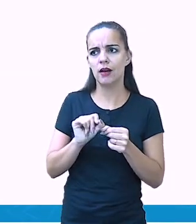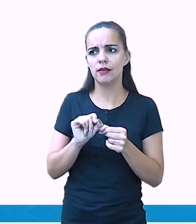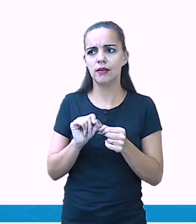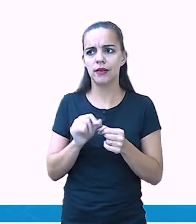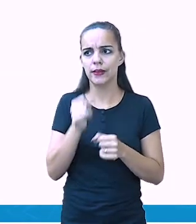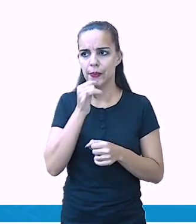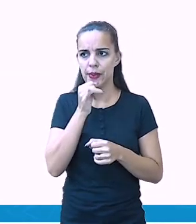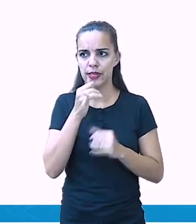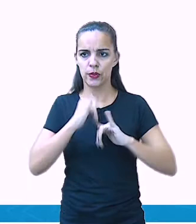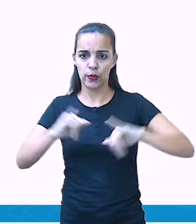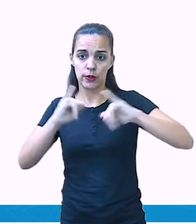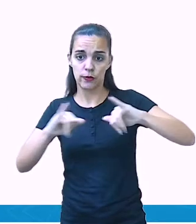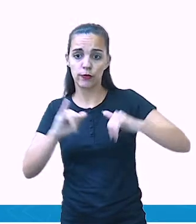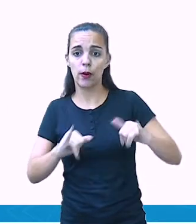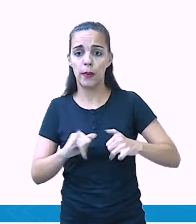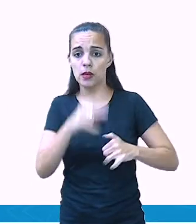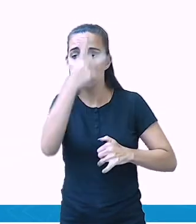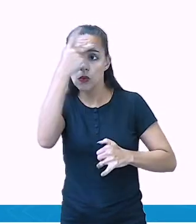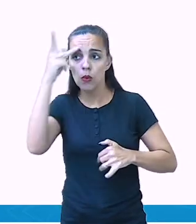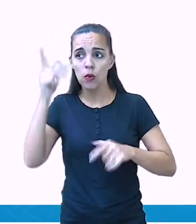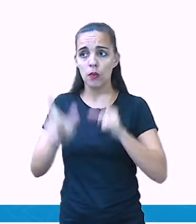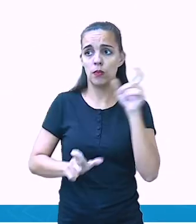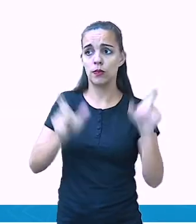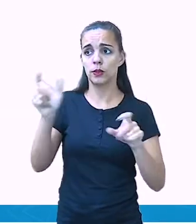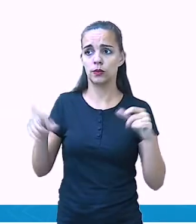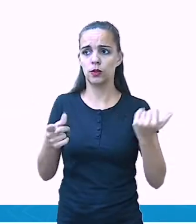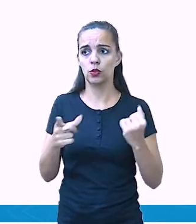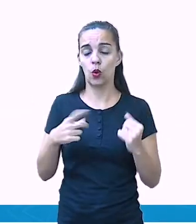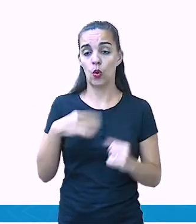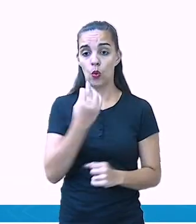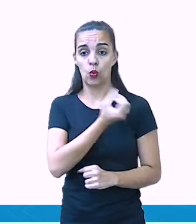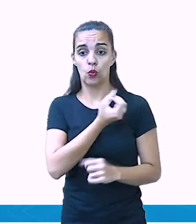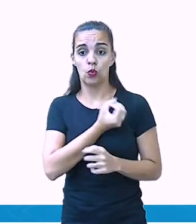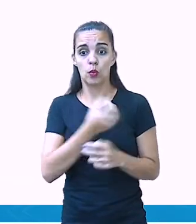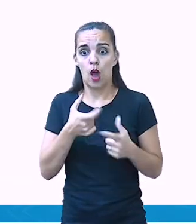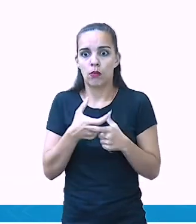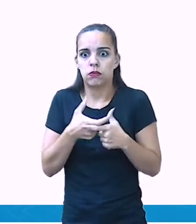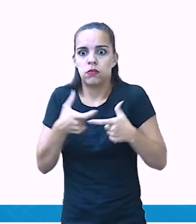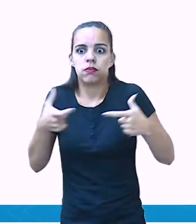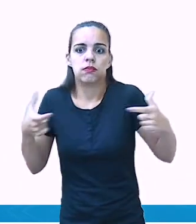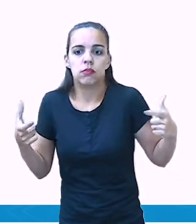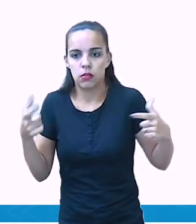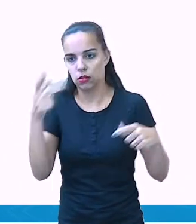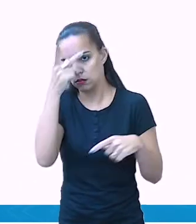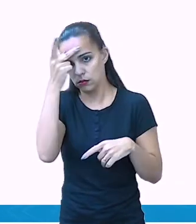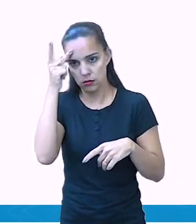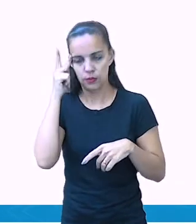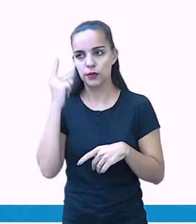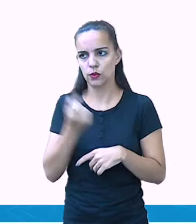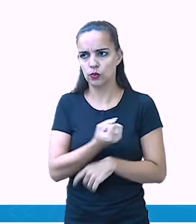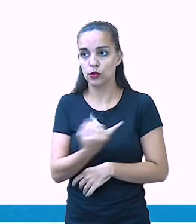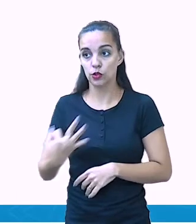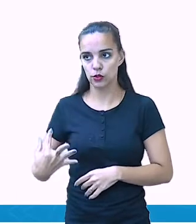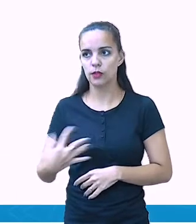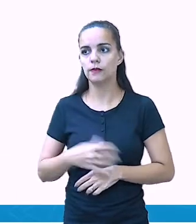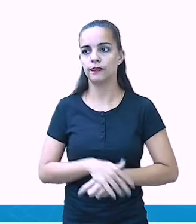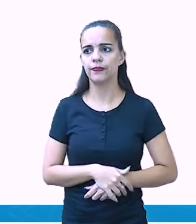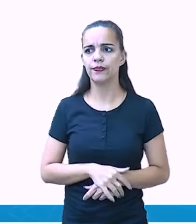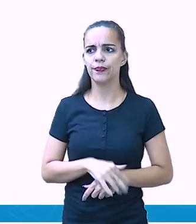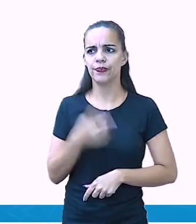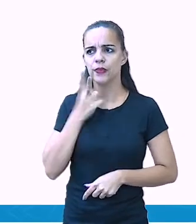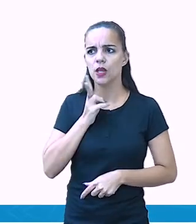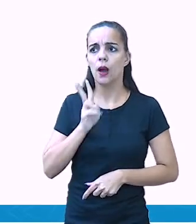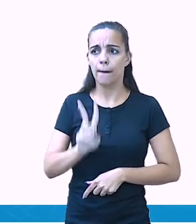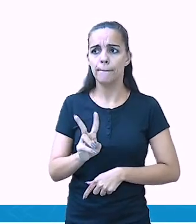a informação para as pessoas e para um grande número de pessoas. Então, depois surgiu o papel de jornal e as